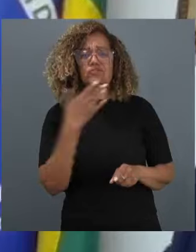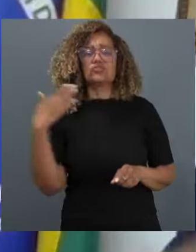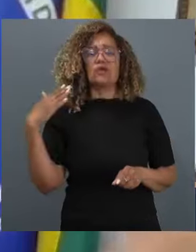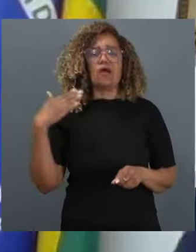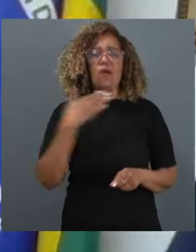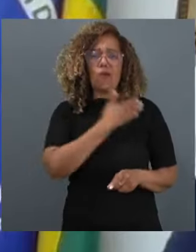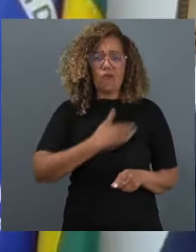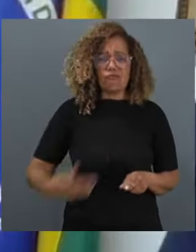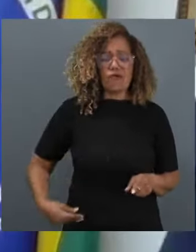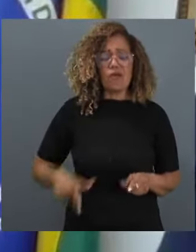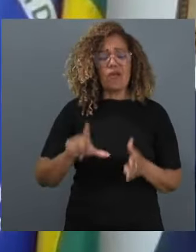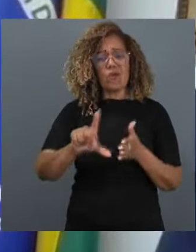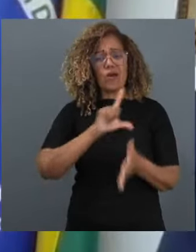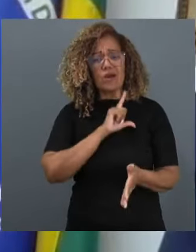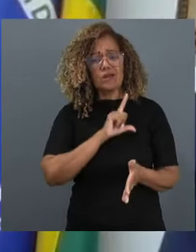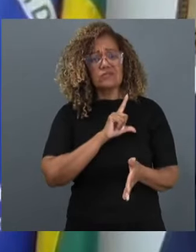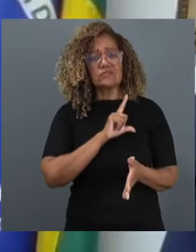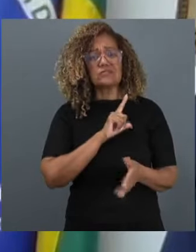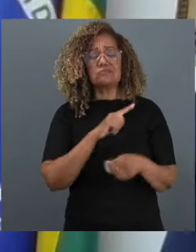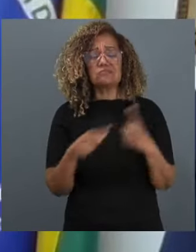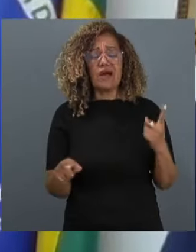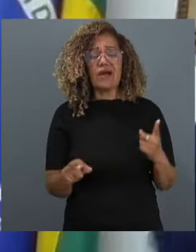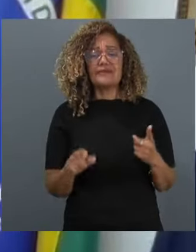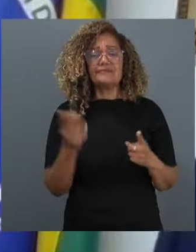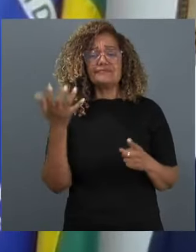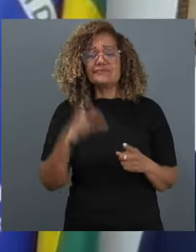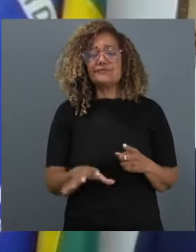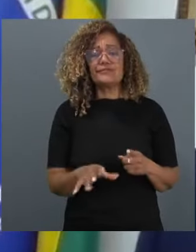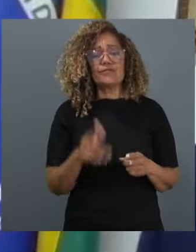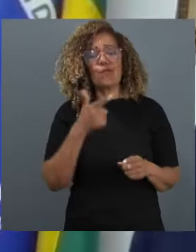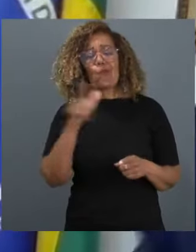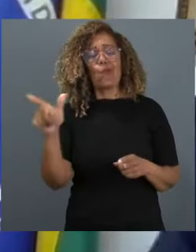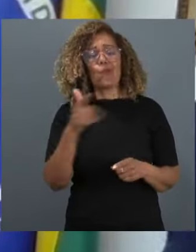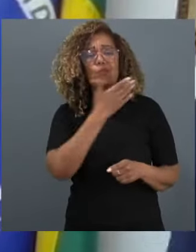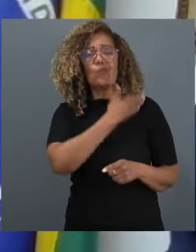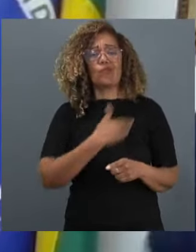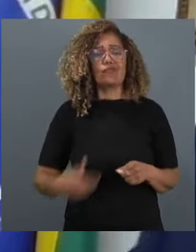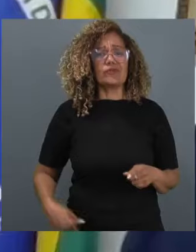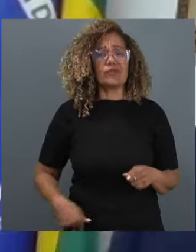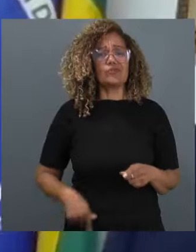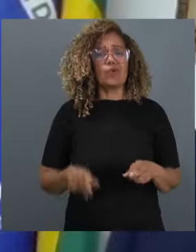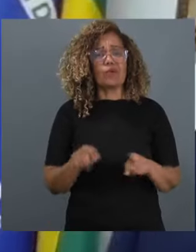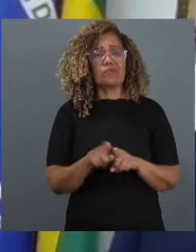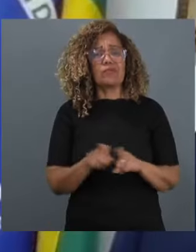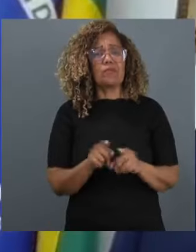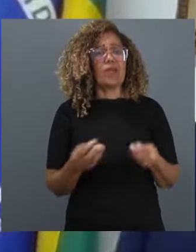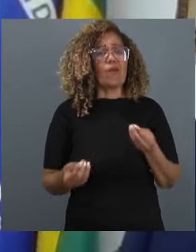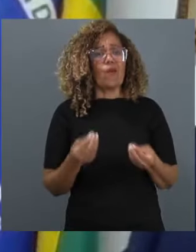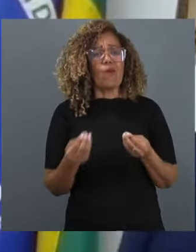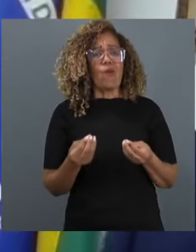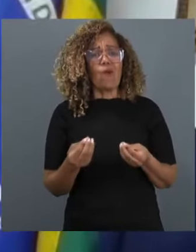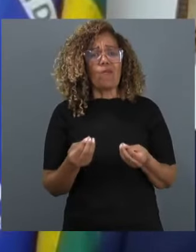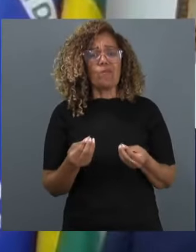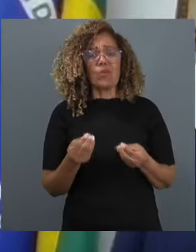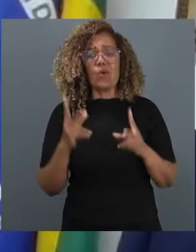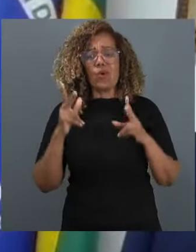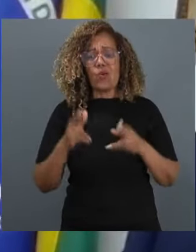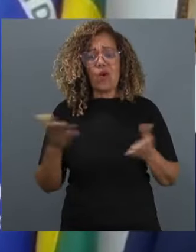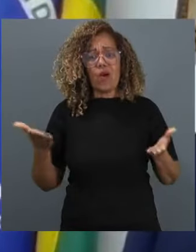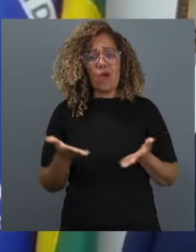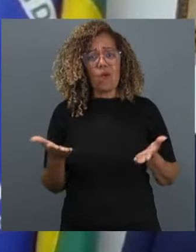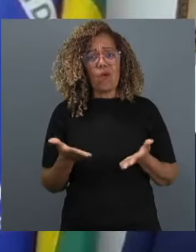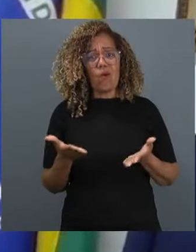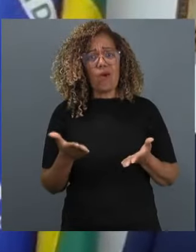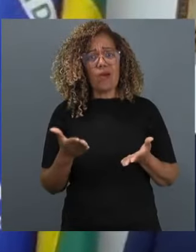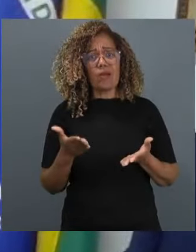mas ele não quis colocar um governador biônico, um interventor biônico, como a gente está vendo agora no